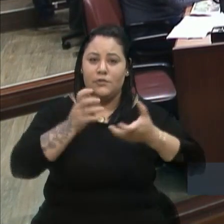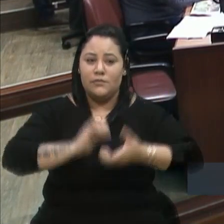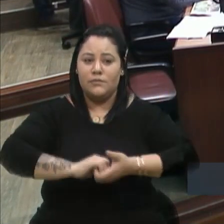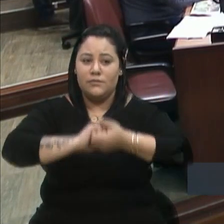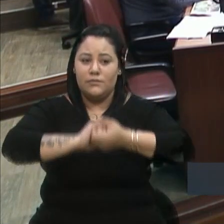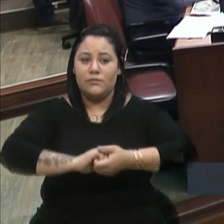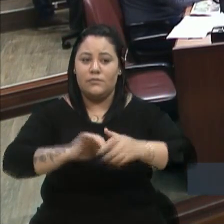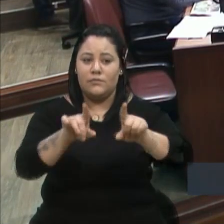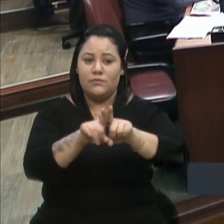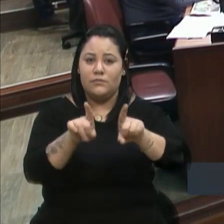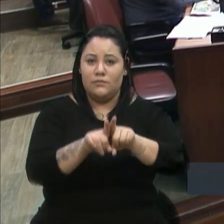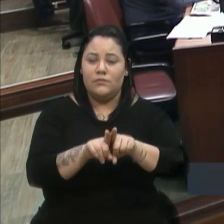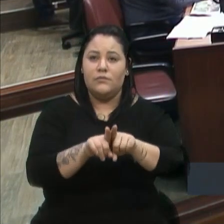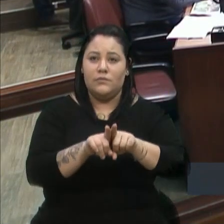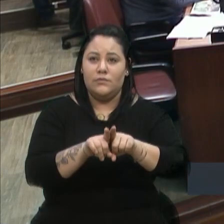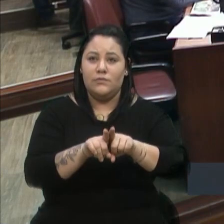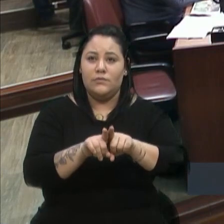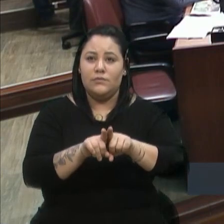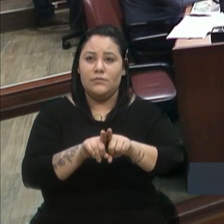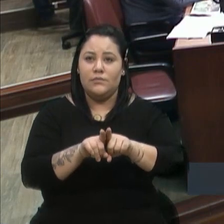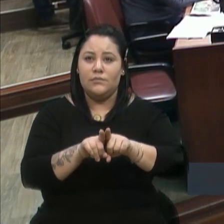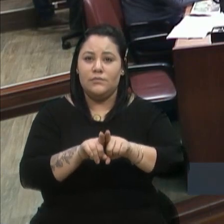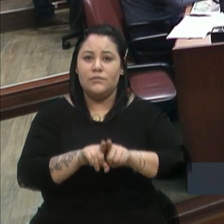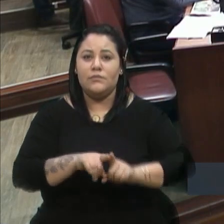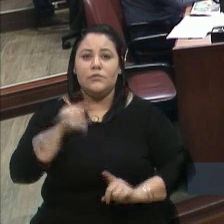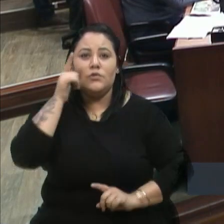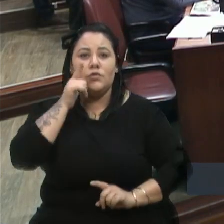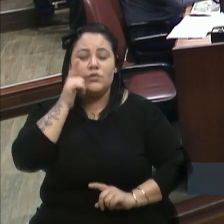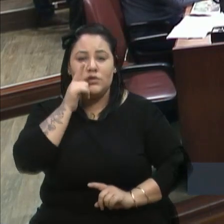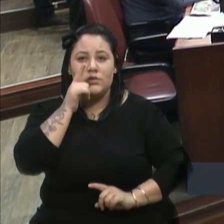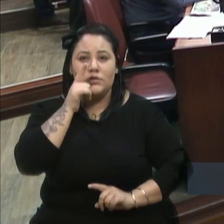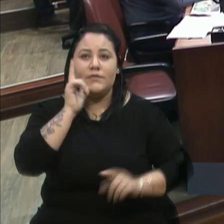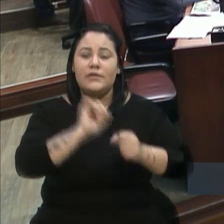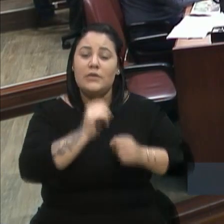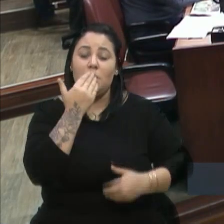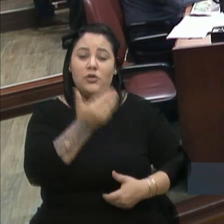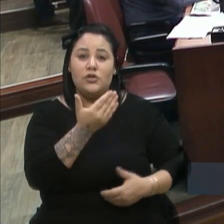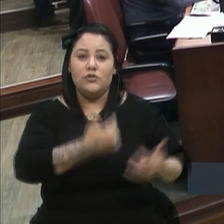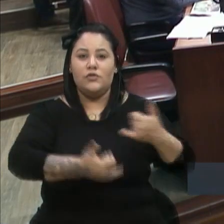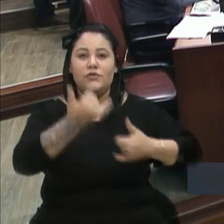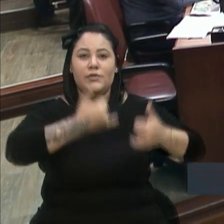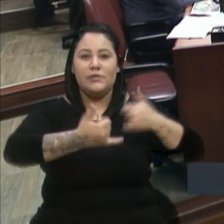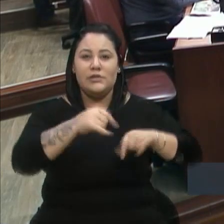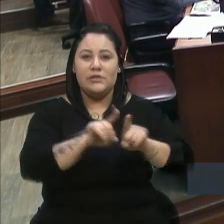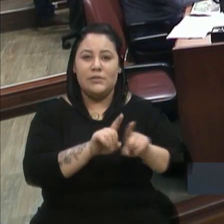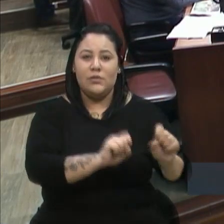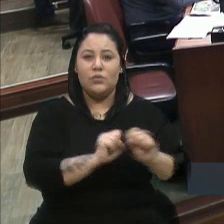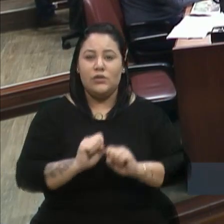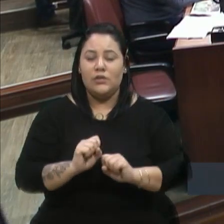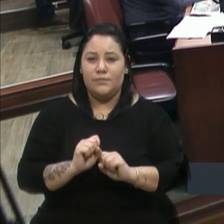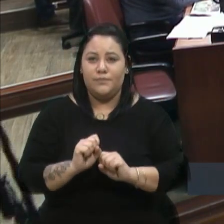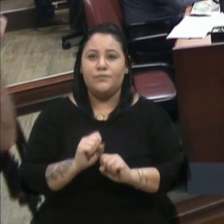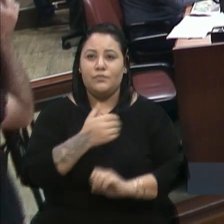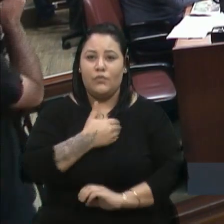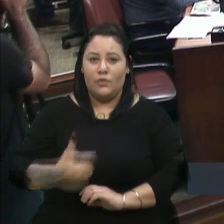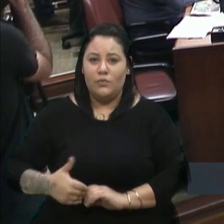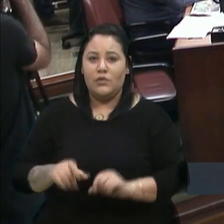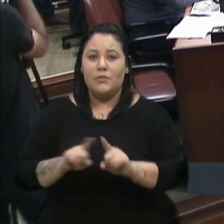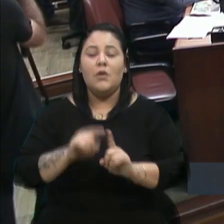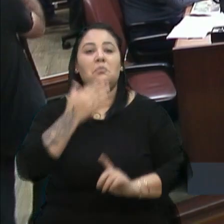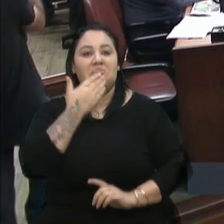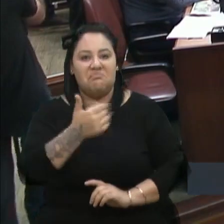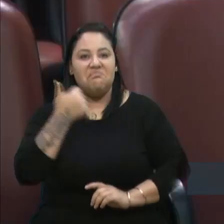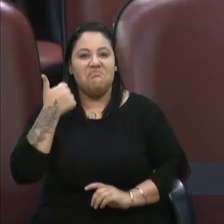forma especial o vereador Lucas por ter feito esse pedido de informação ao poder público, pedido